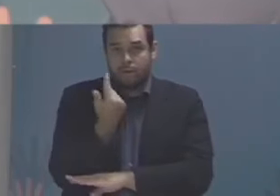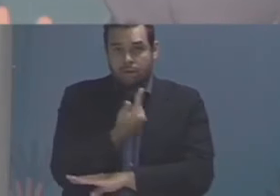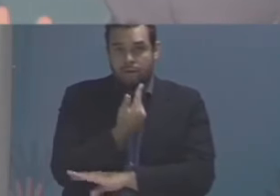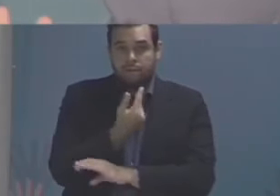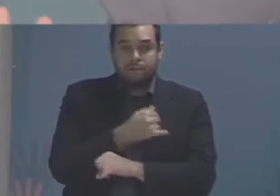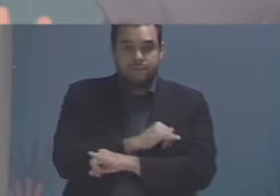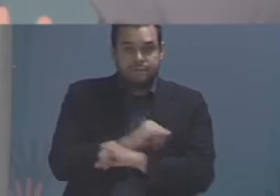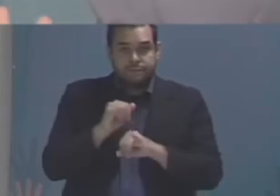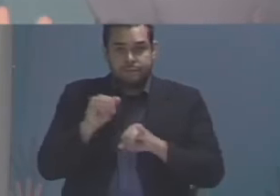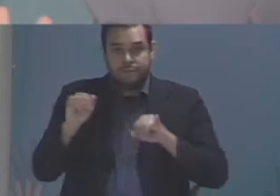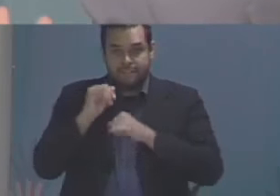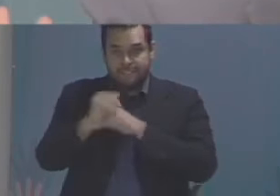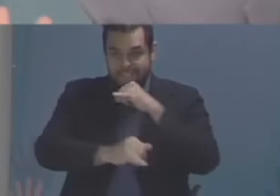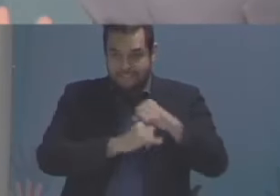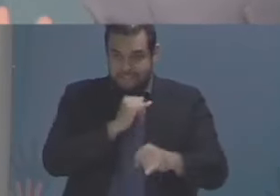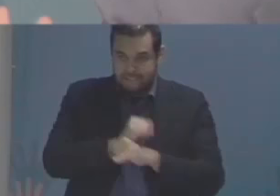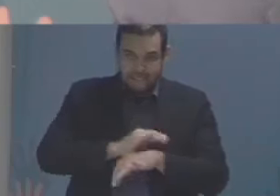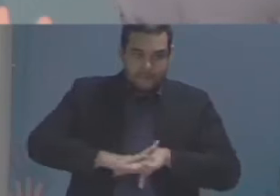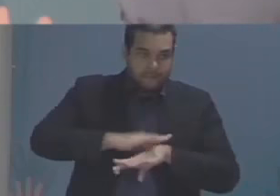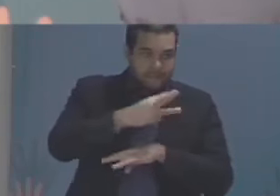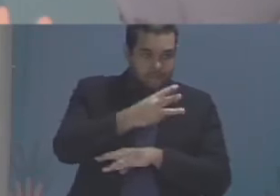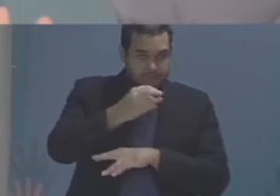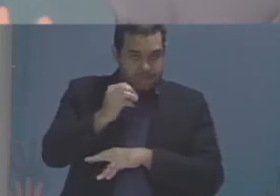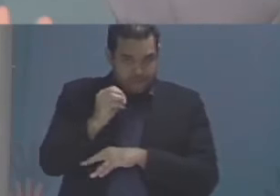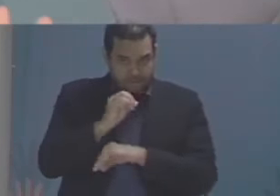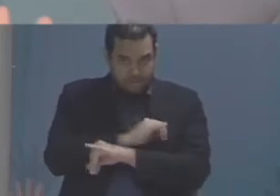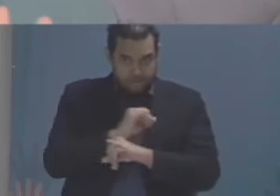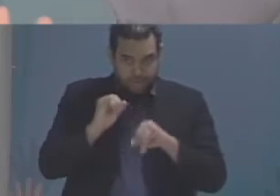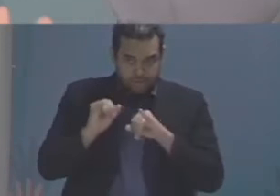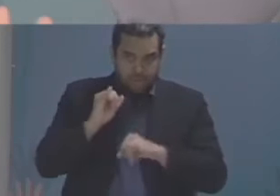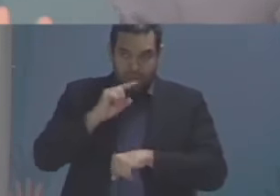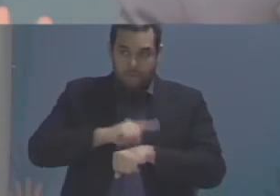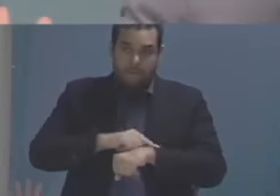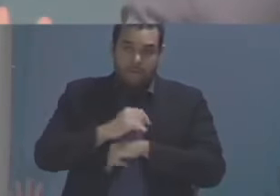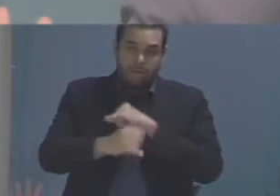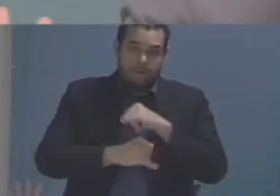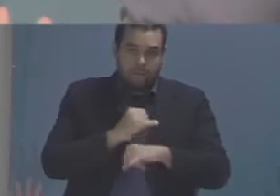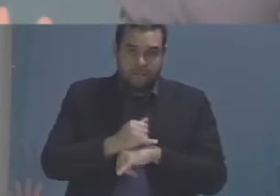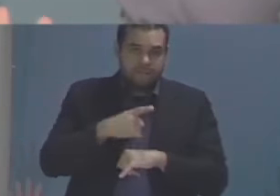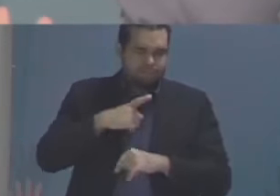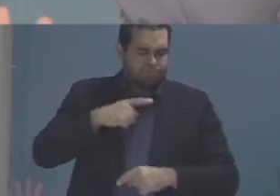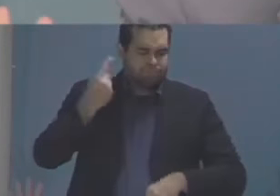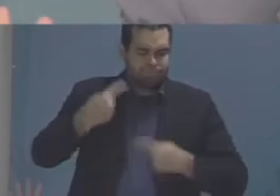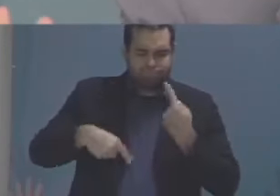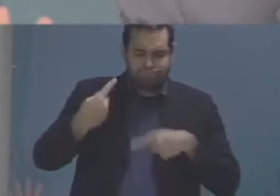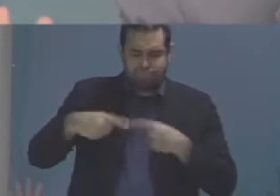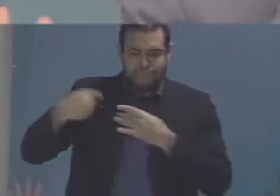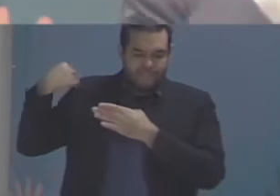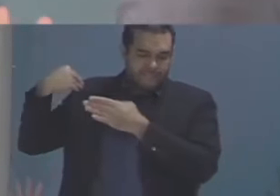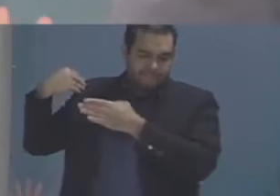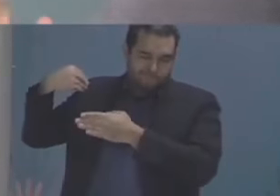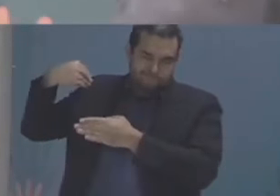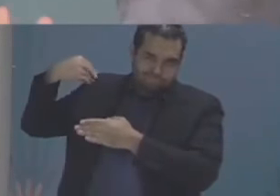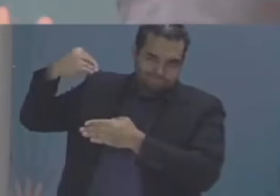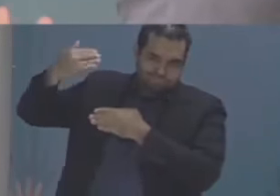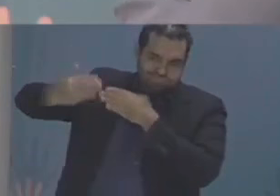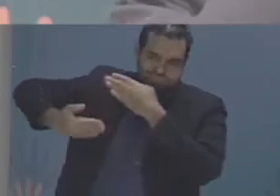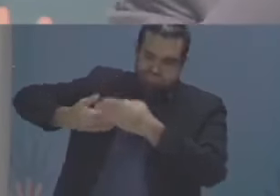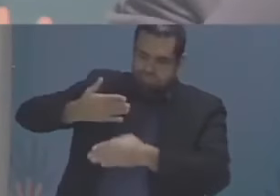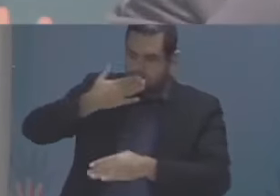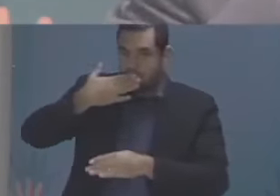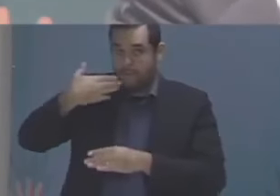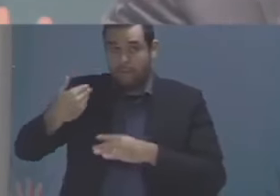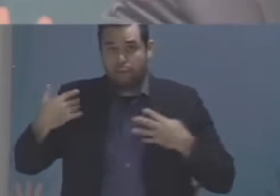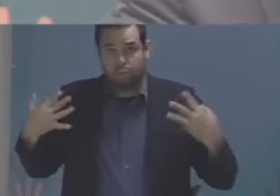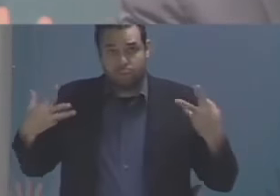transmissões online, que são mais de 30 transmissões online que nós fizemos ao longo da nossa gestão, ela bate todas as séries históricas dessa casa, inclusive